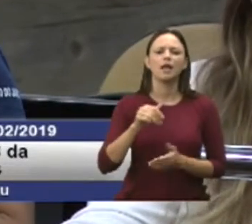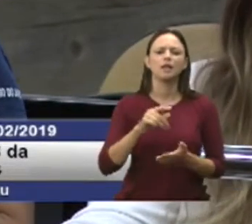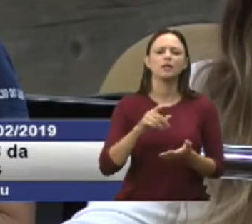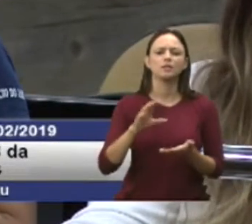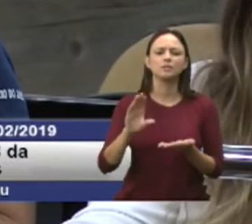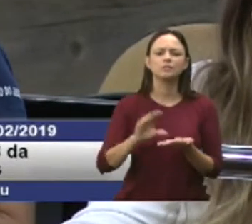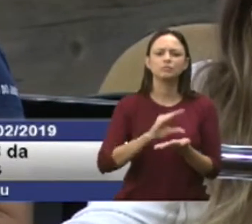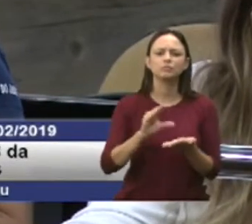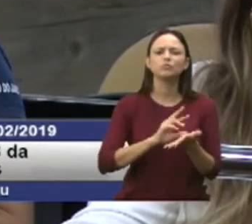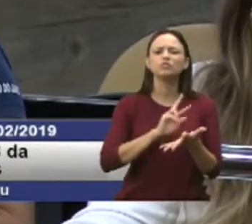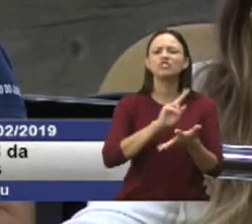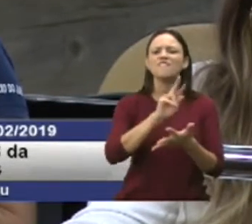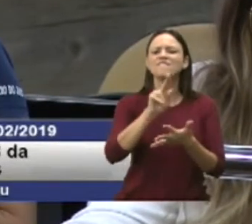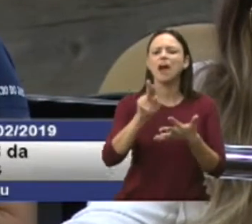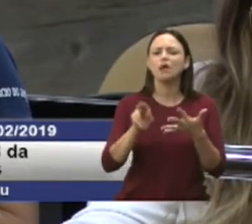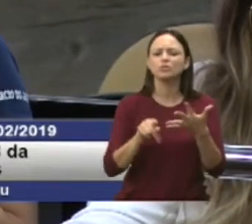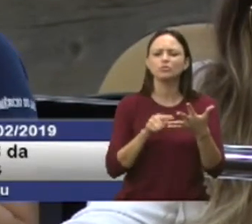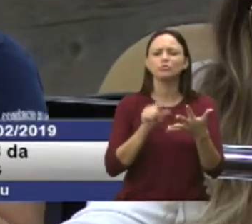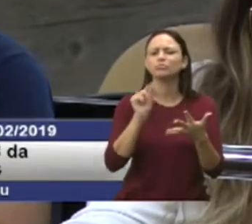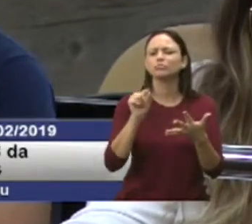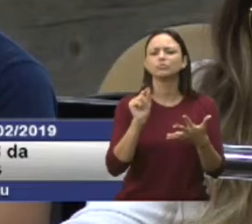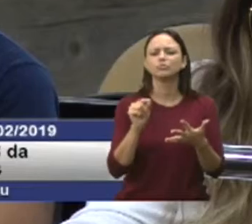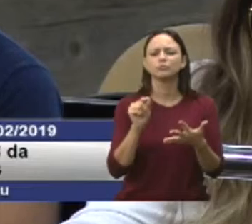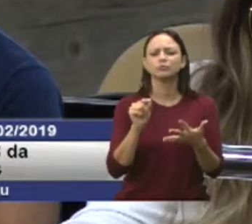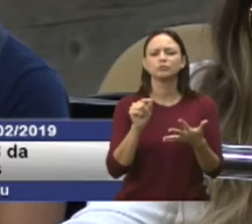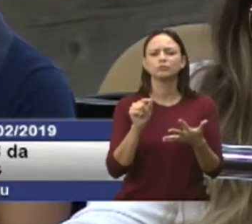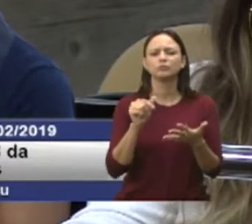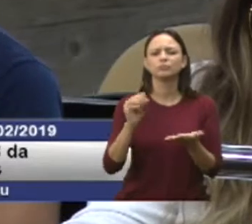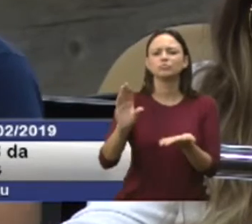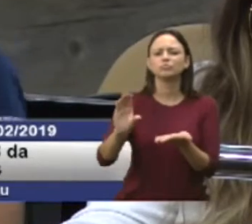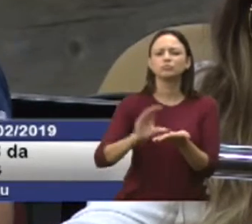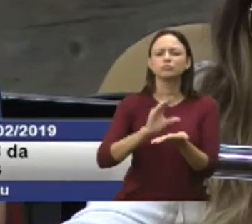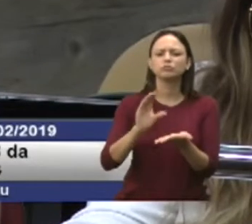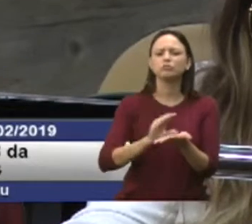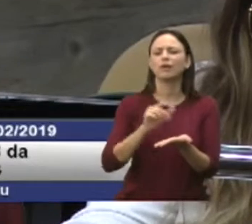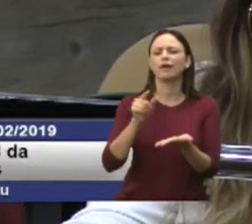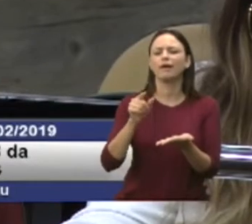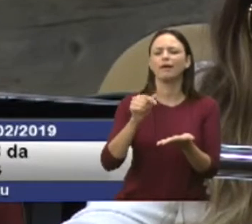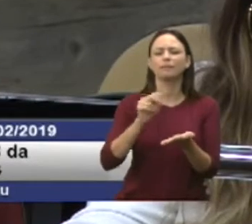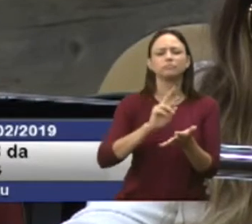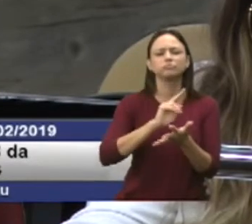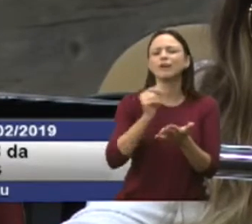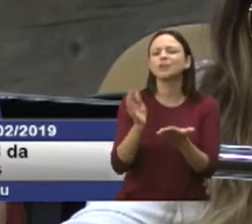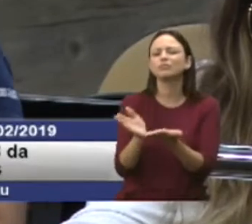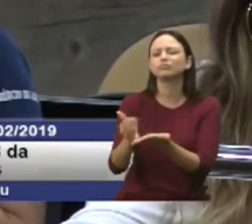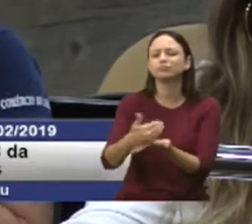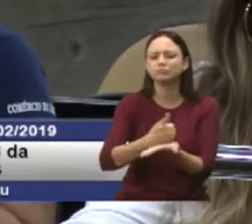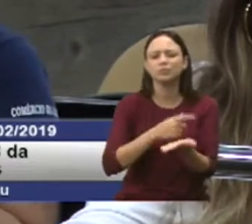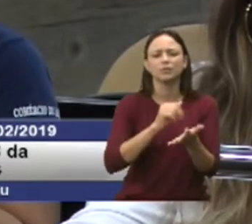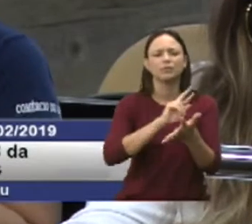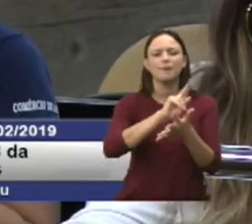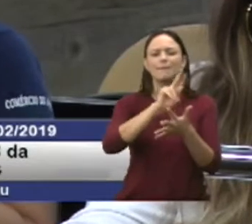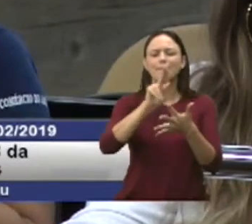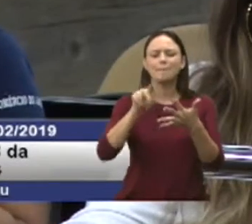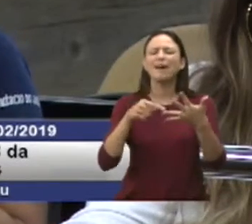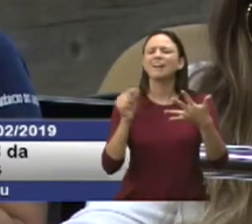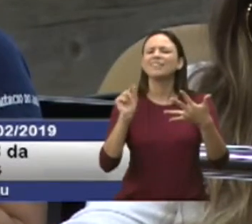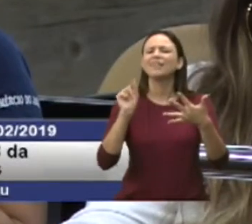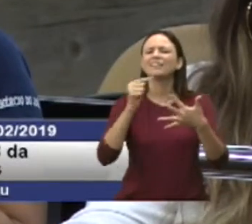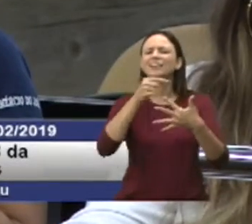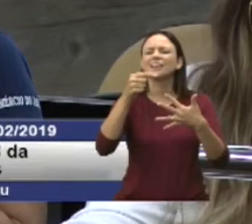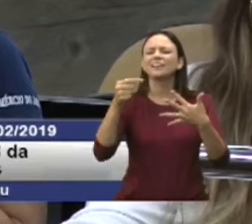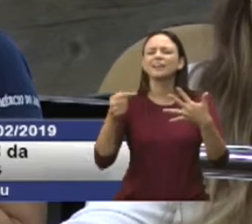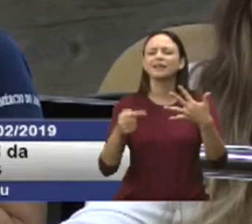diversos, o que seria? Seriam, não entendi, essas, bem. As receitas diversas, né? Ah. São 21,38%. O que